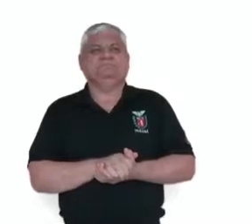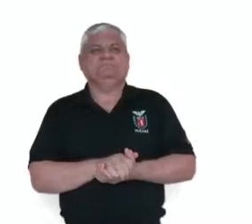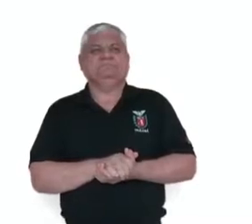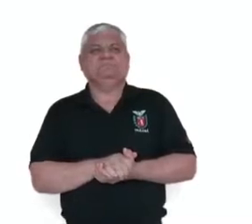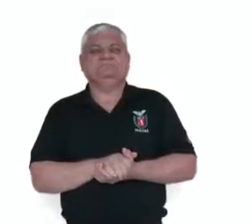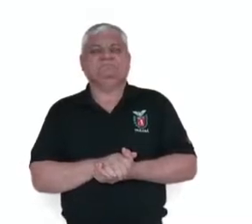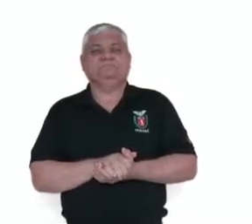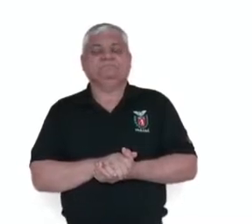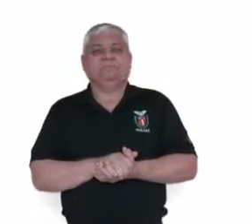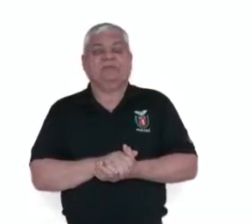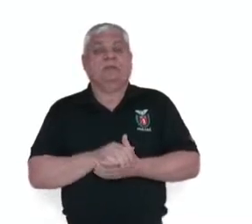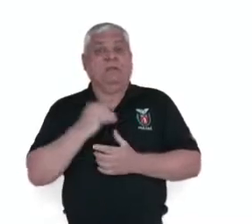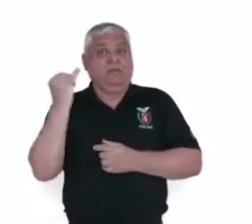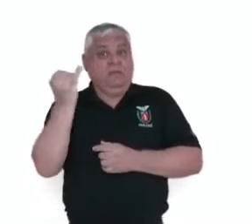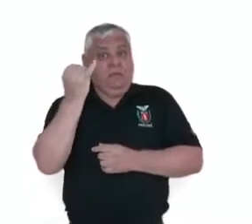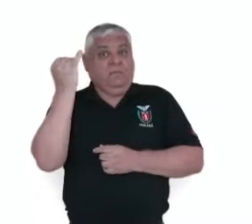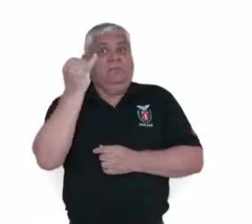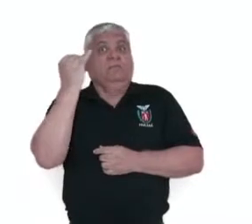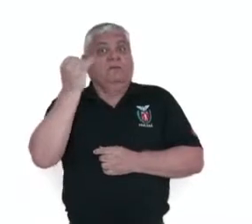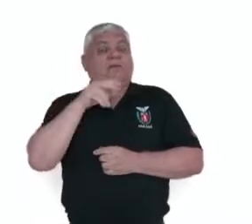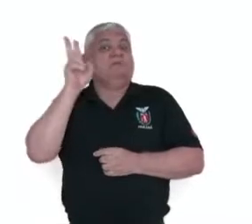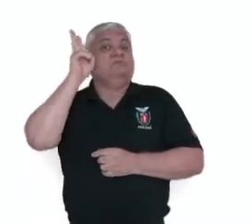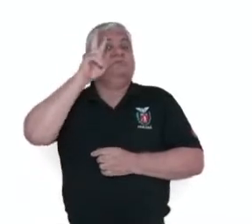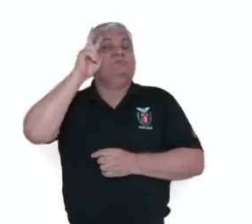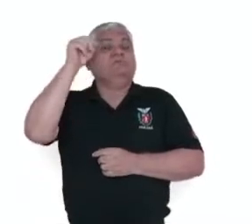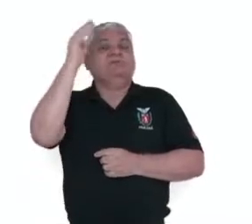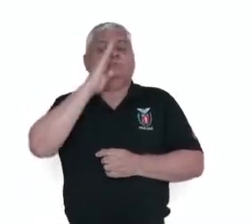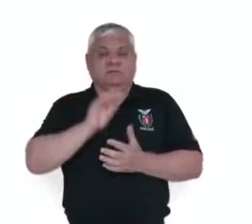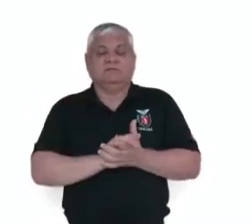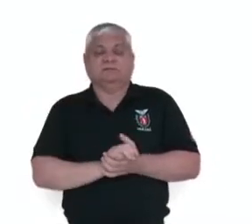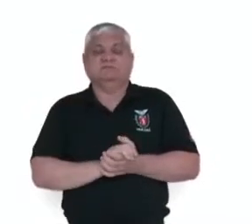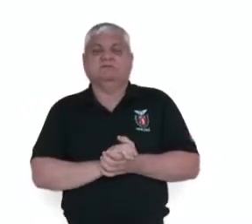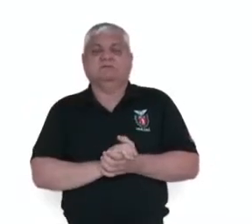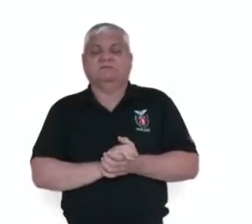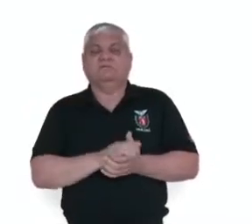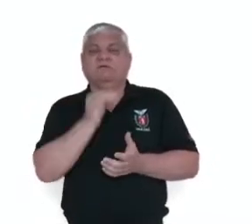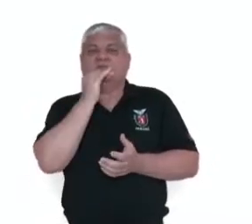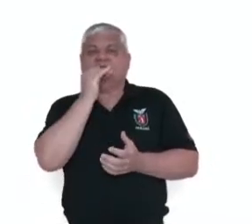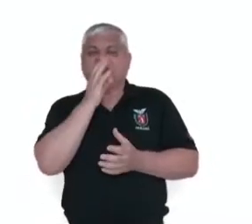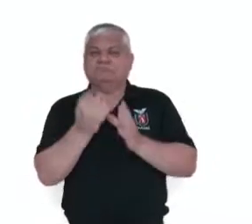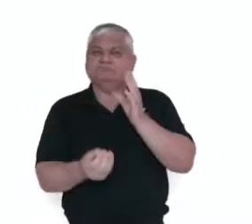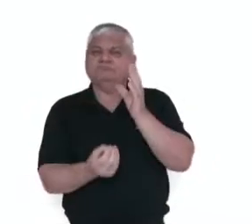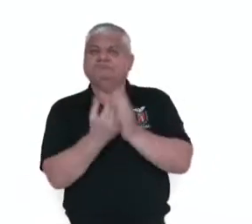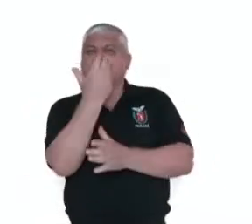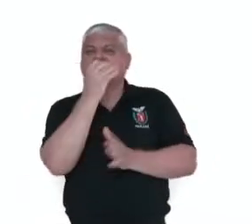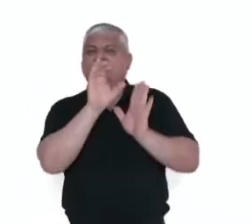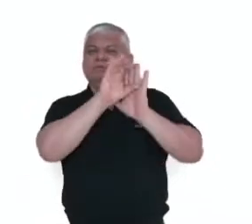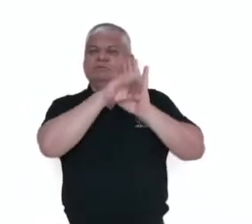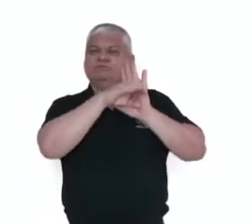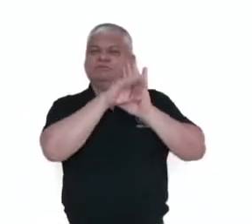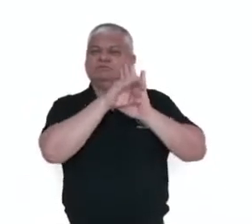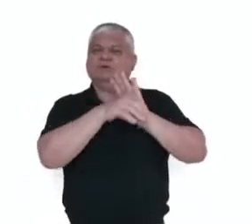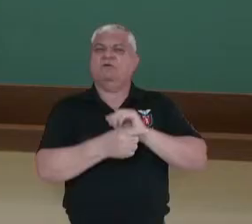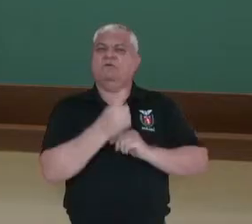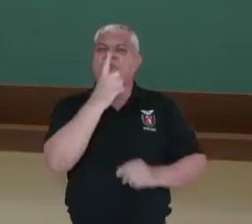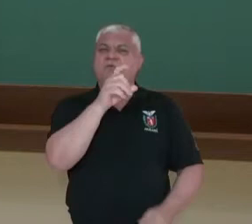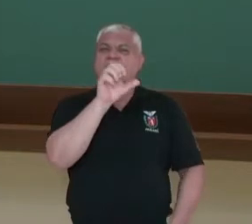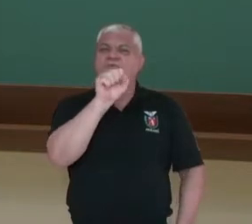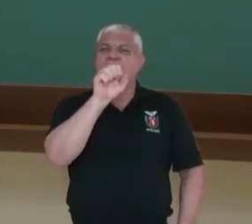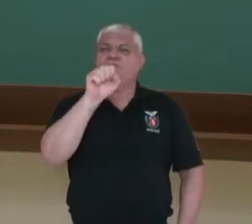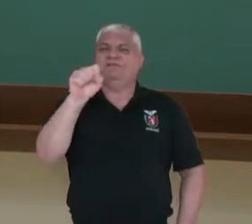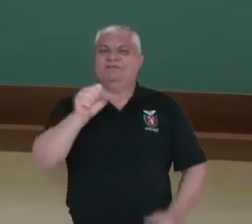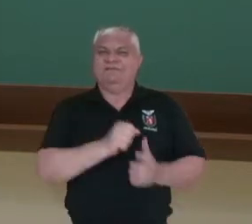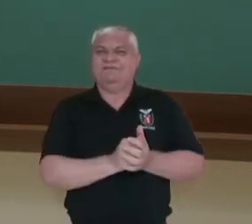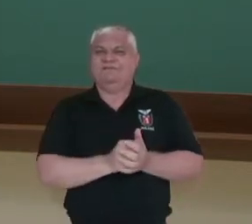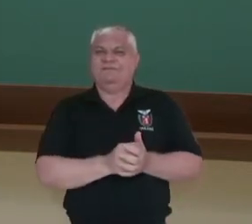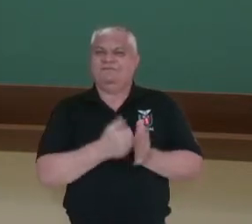Um importante momento histórico para a cidadania no Brasil foi a promulgação da Constituição de 88, a chamada Constituição Cidadã,